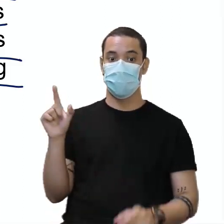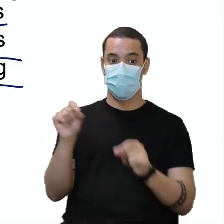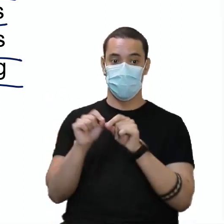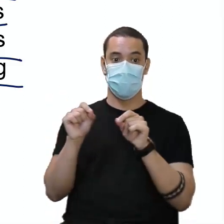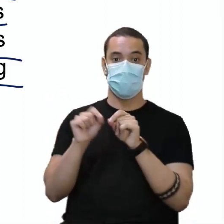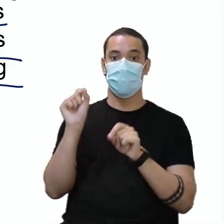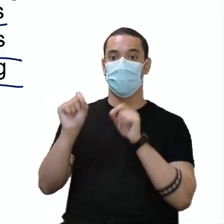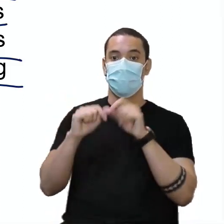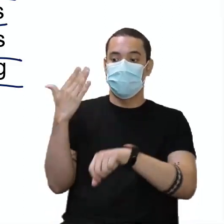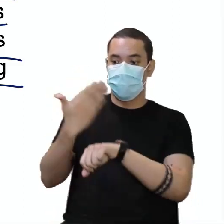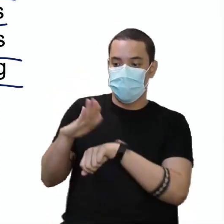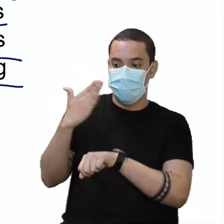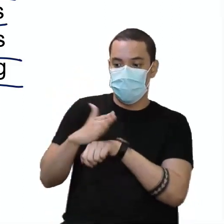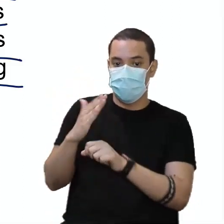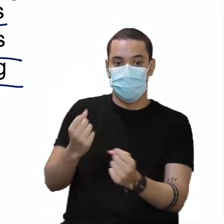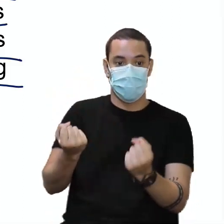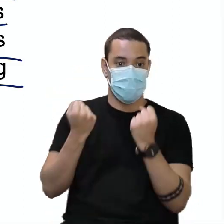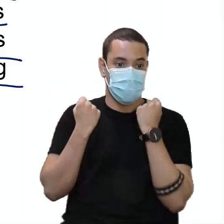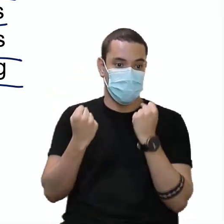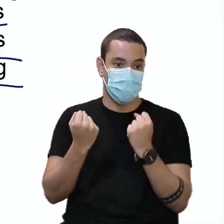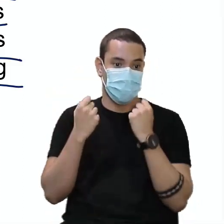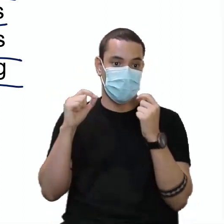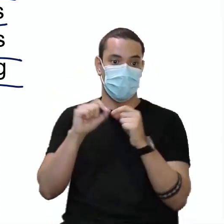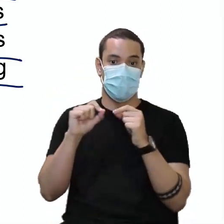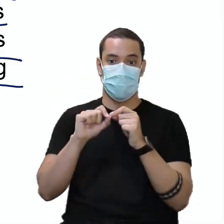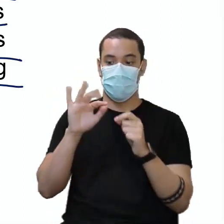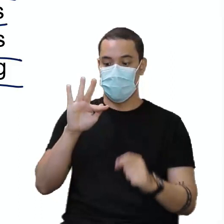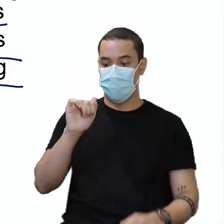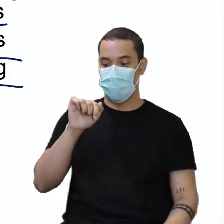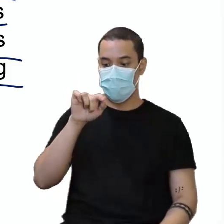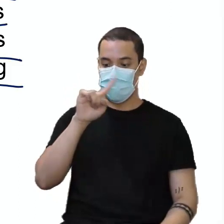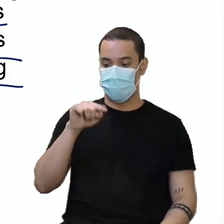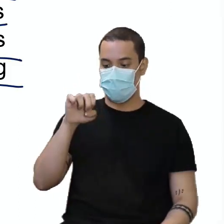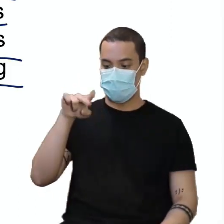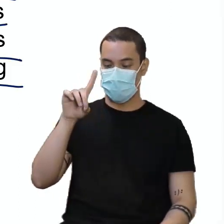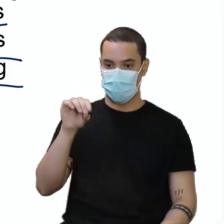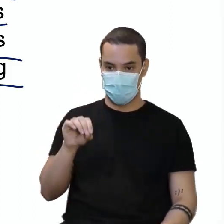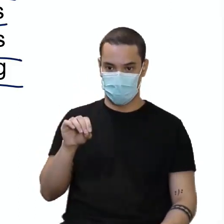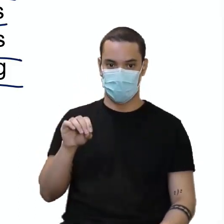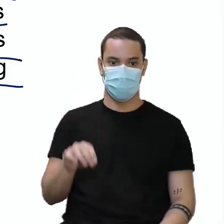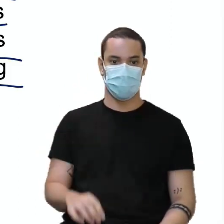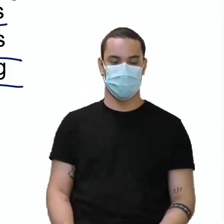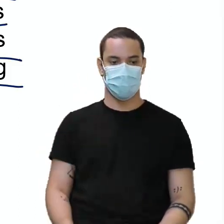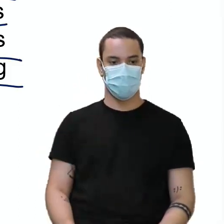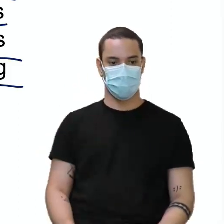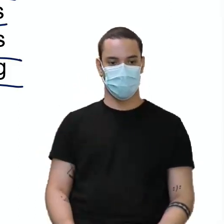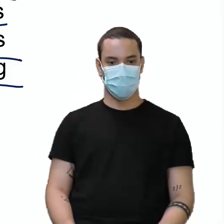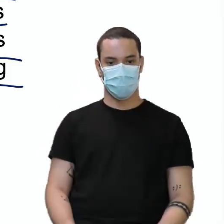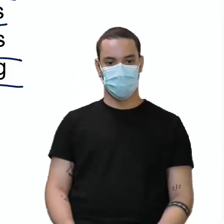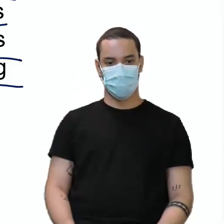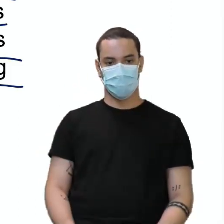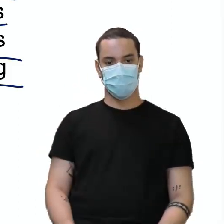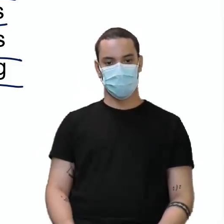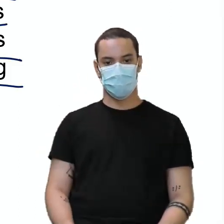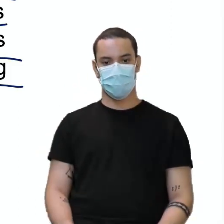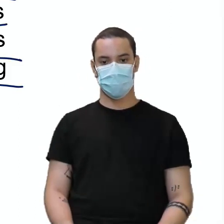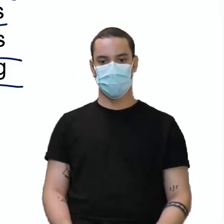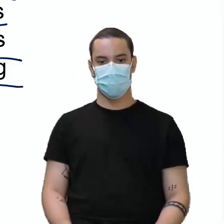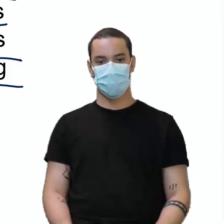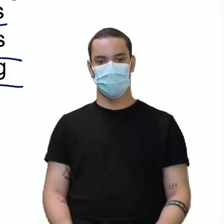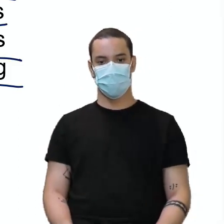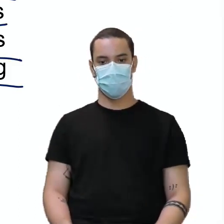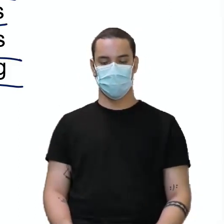alguns exercícios. Doing. There were some kids eating popcorn and drinking